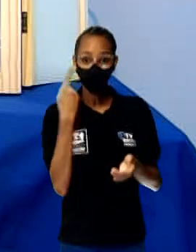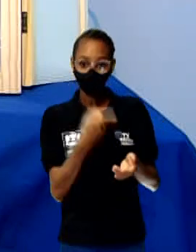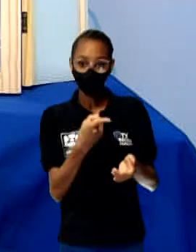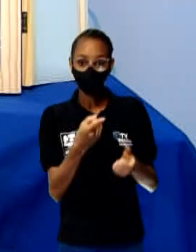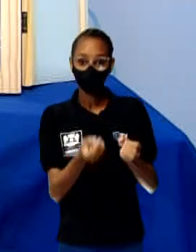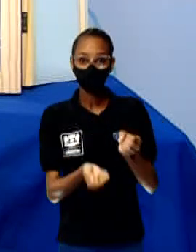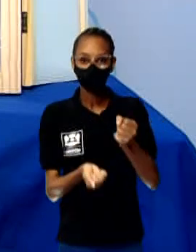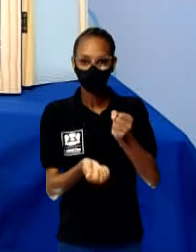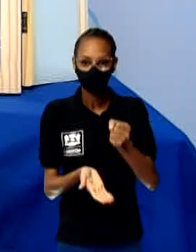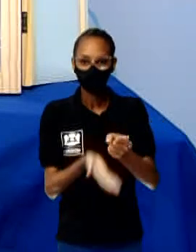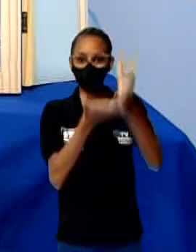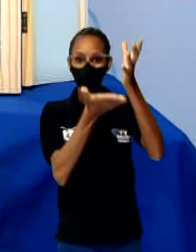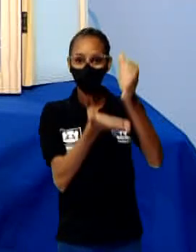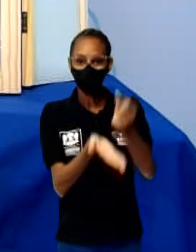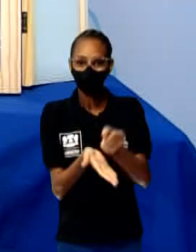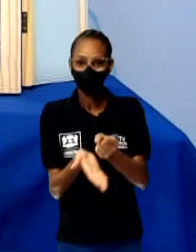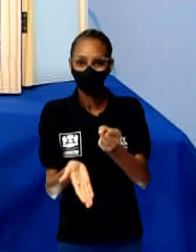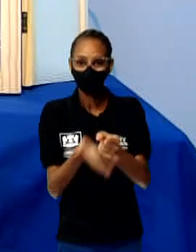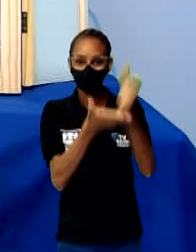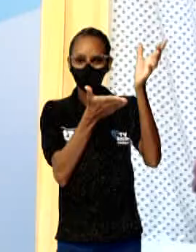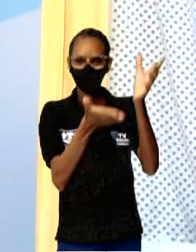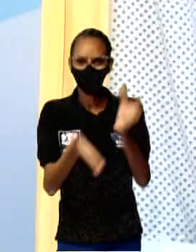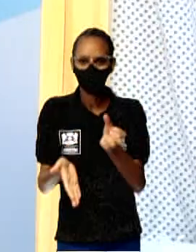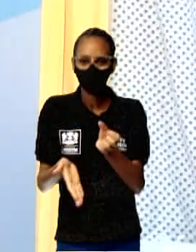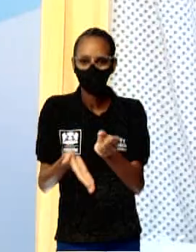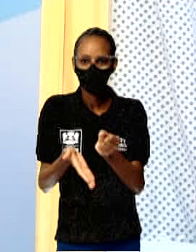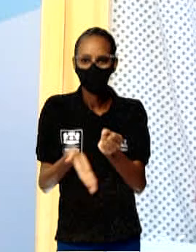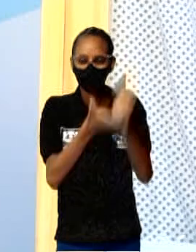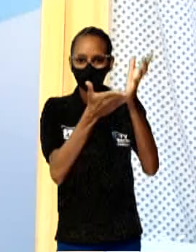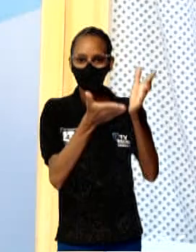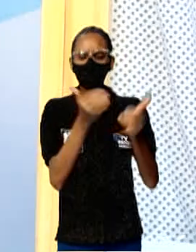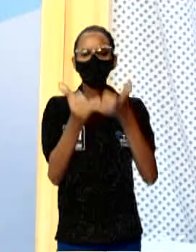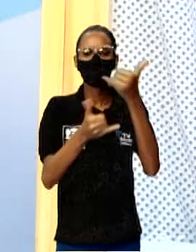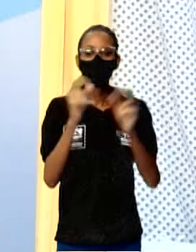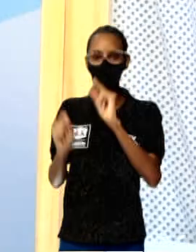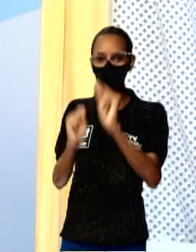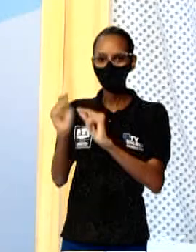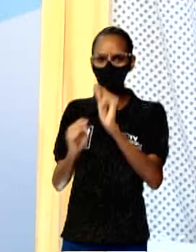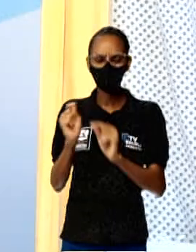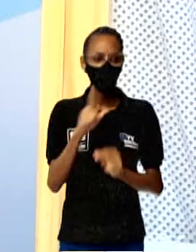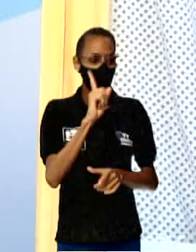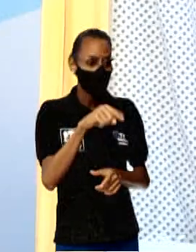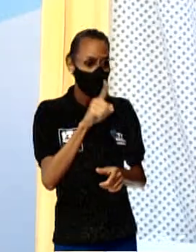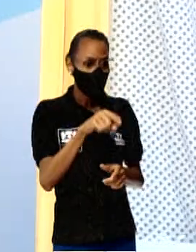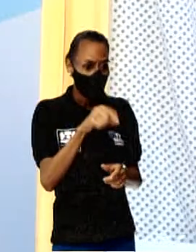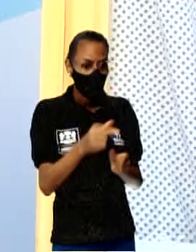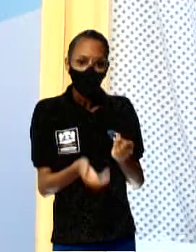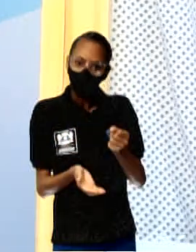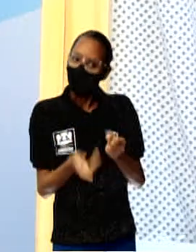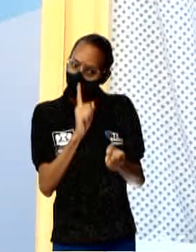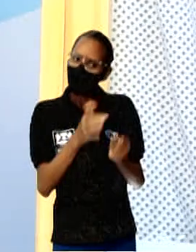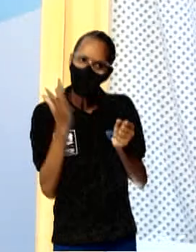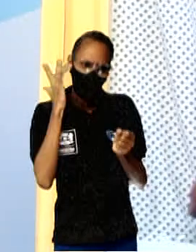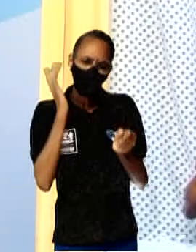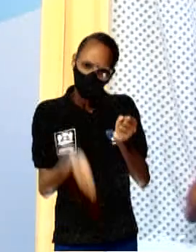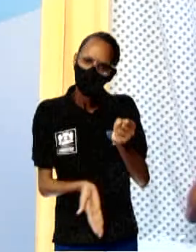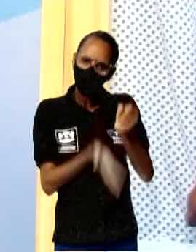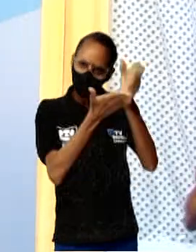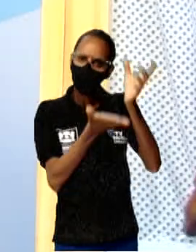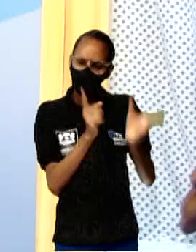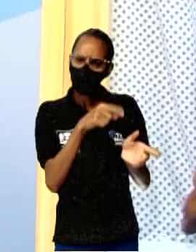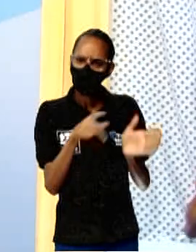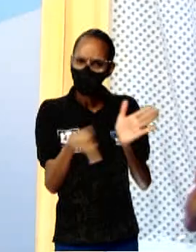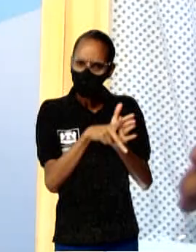é muito legal que brinquedo é esse isso tá é do índio é ruim demais O Ju será que é